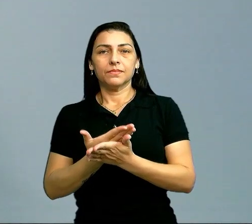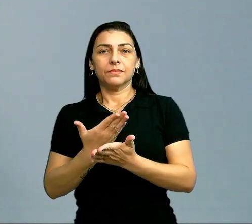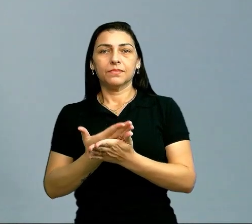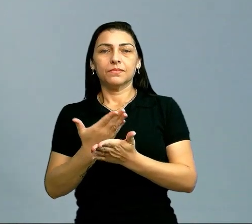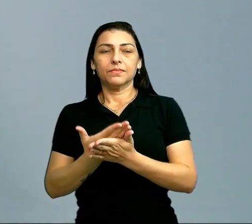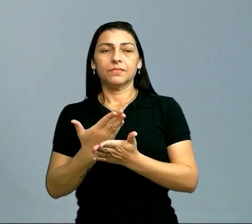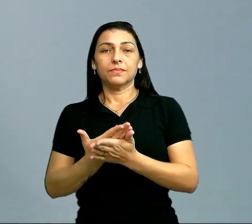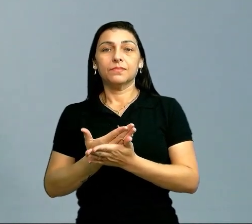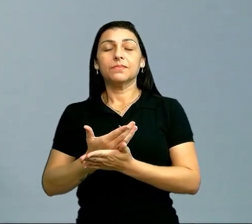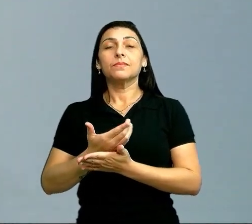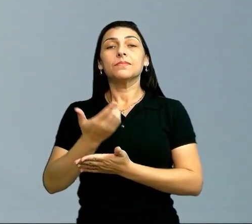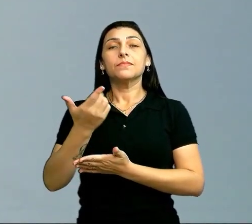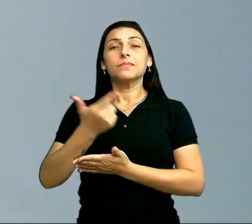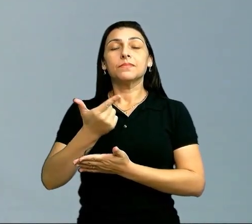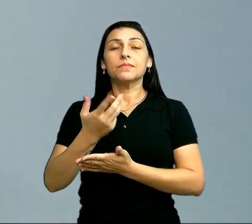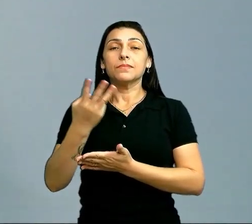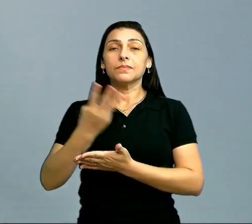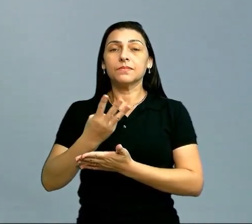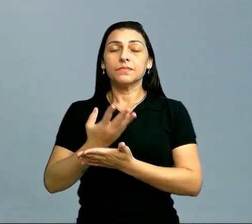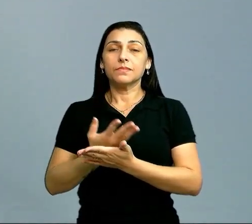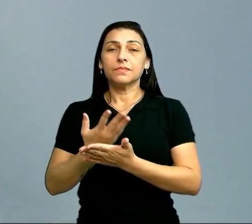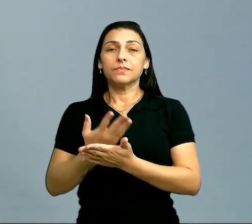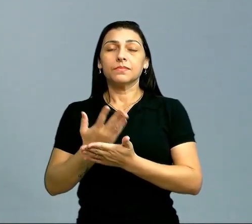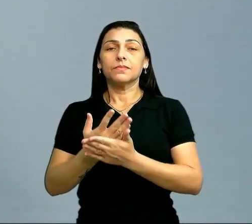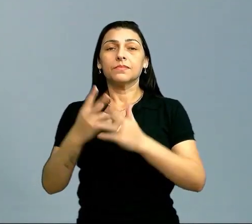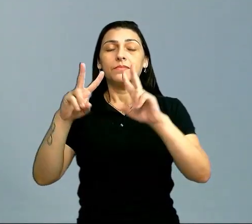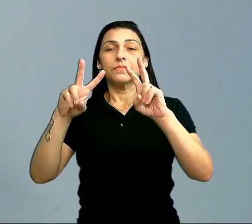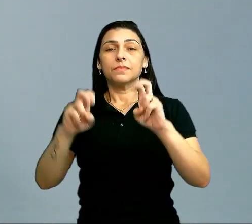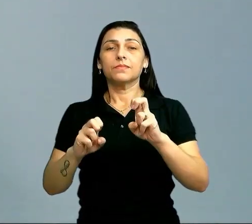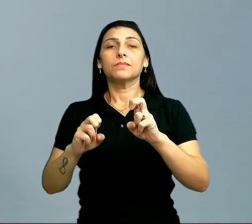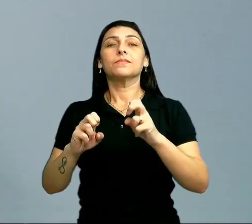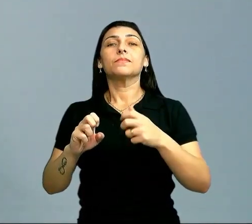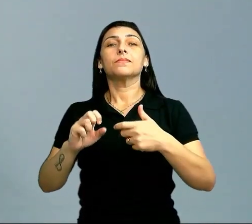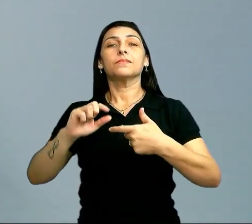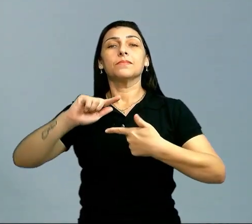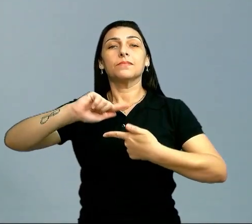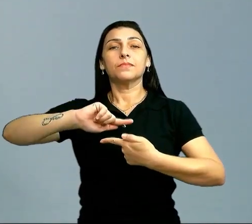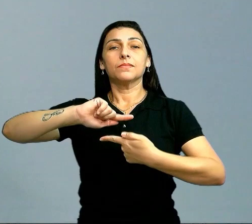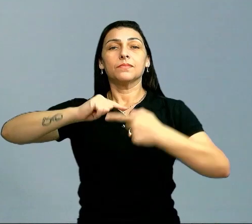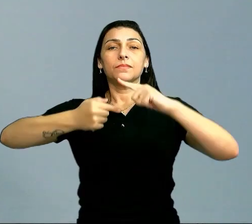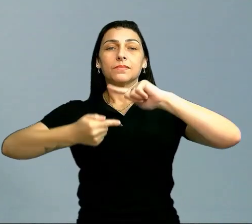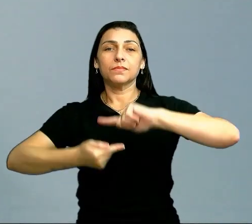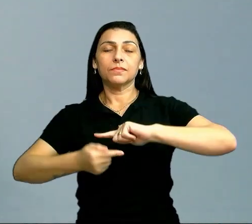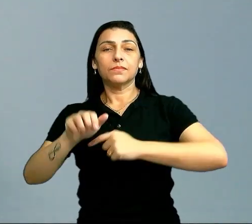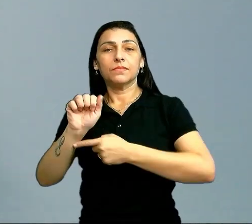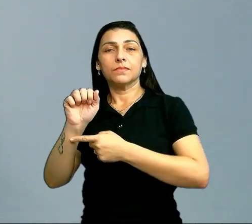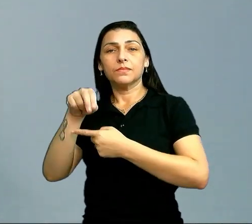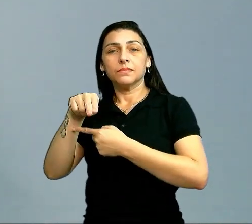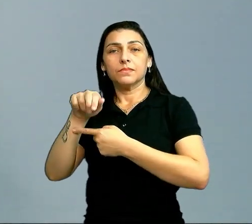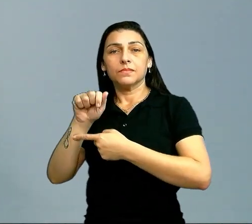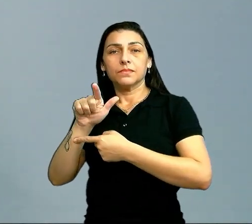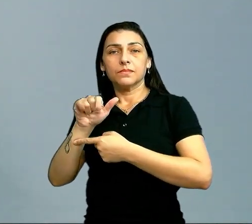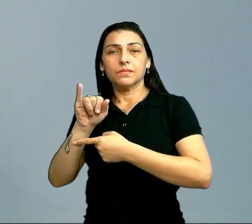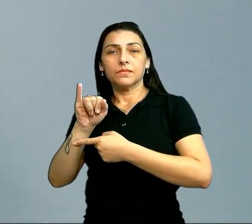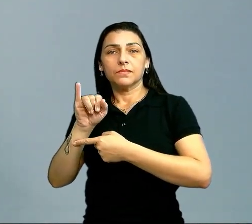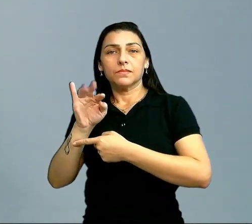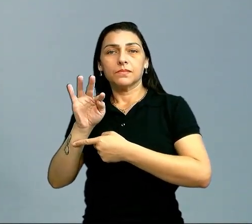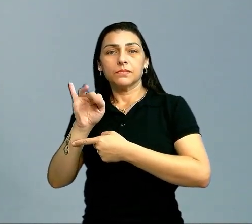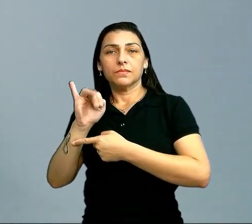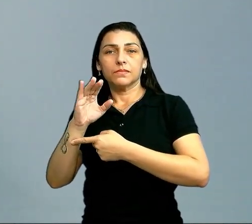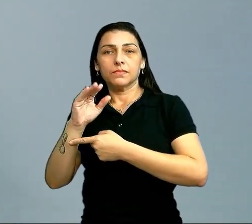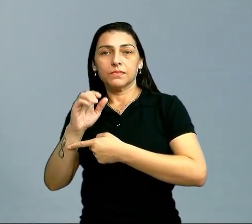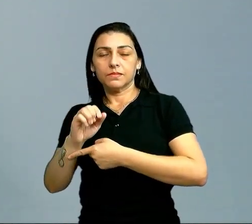a parte 3 do conteúdo de geometria analítica. Eu peço que você preste bastante